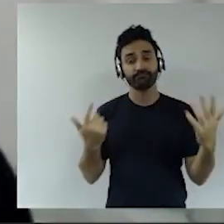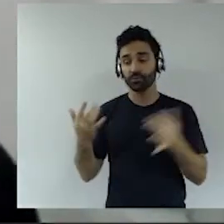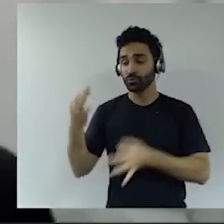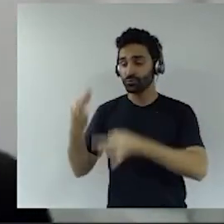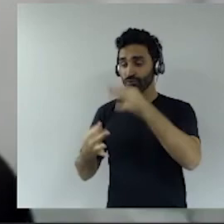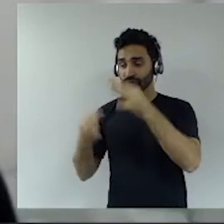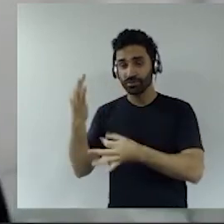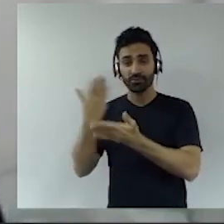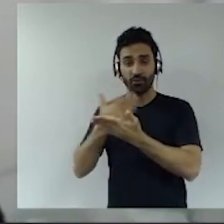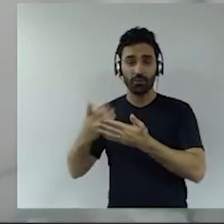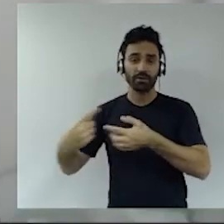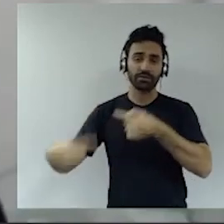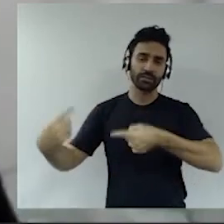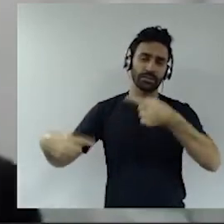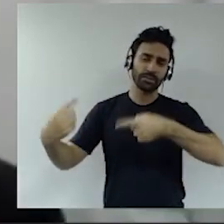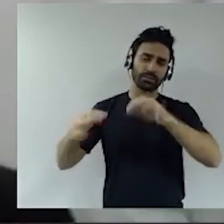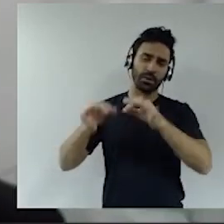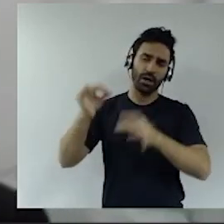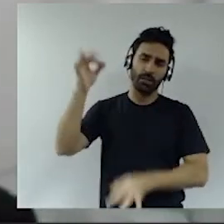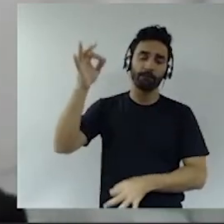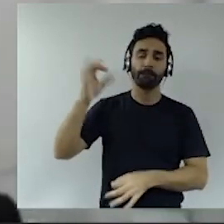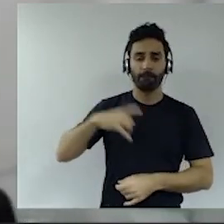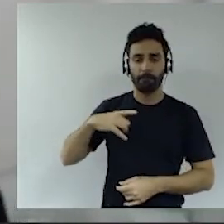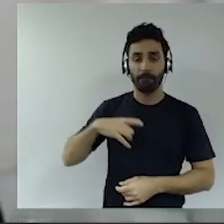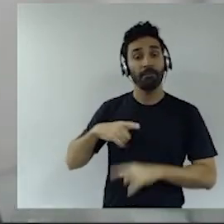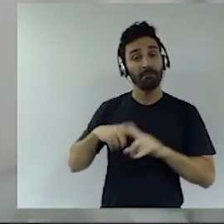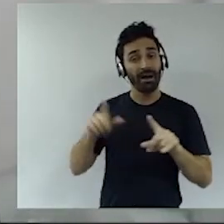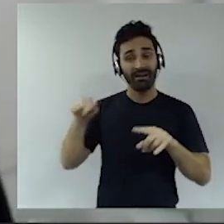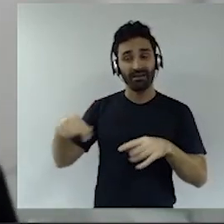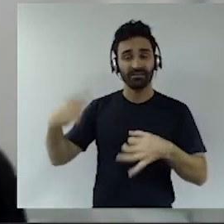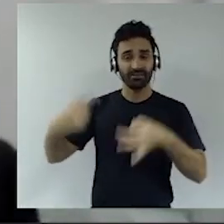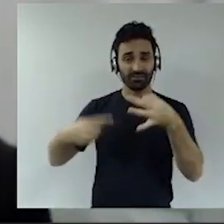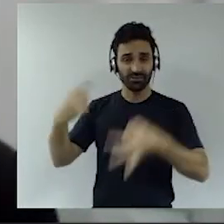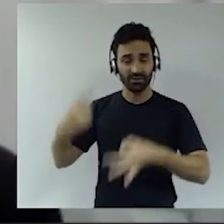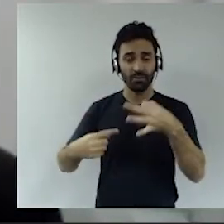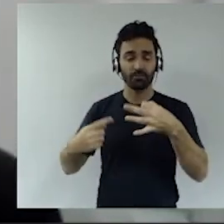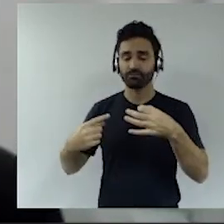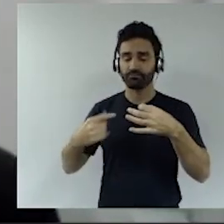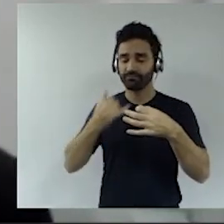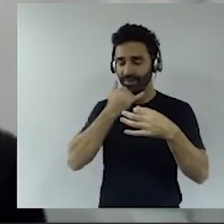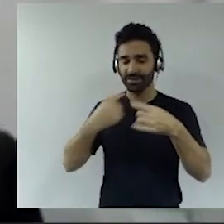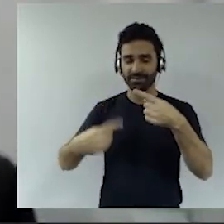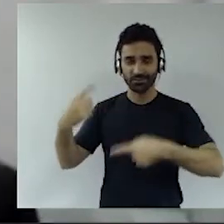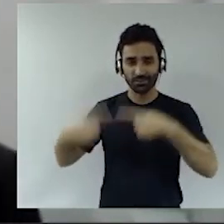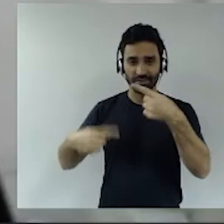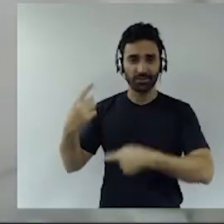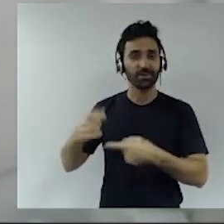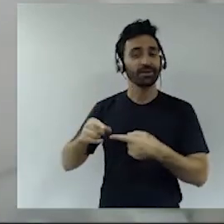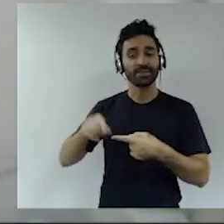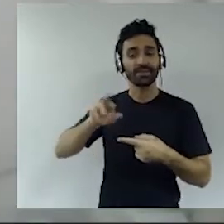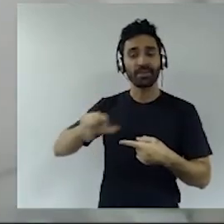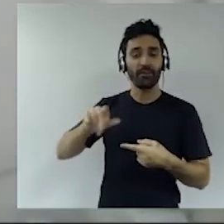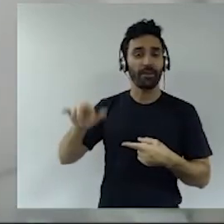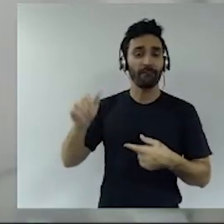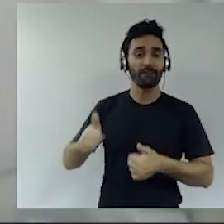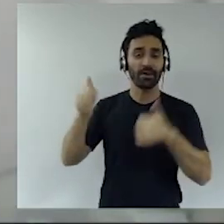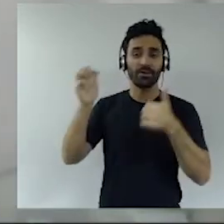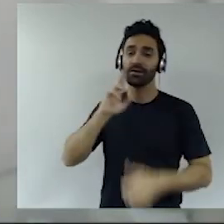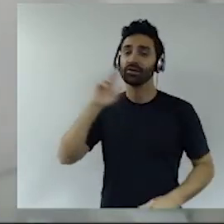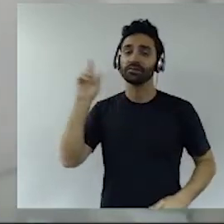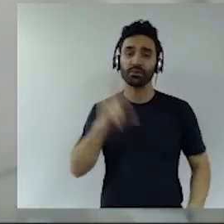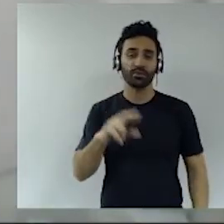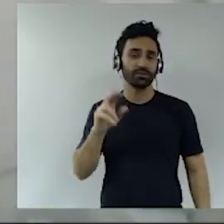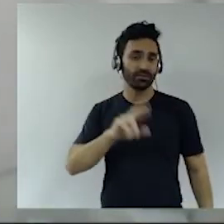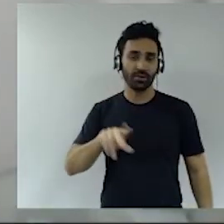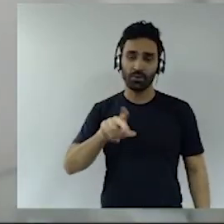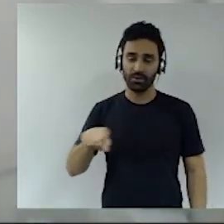essa discussão. Só que essa discussão, senhores, dentro daquilo que eu falei antes, não é a melhor resposta